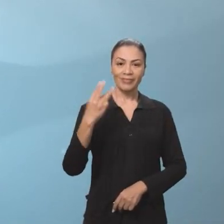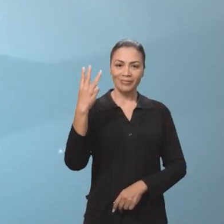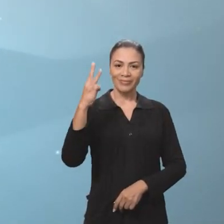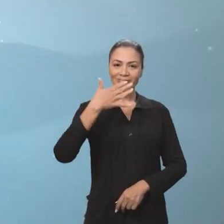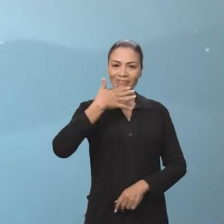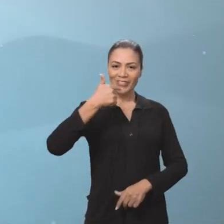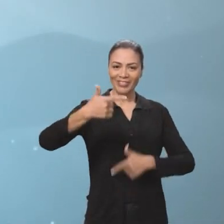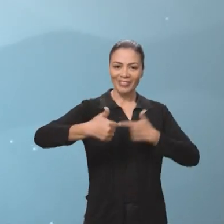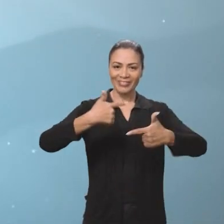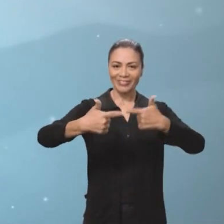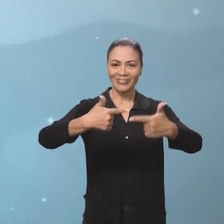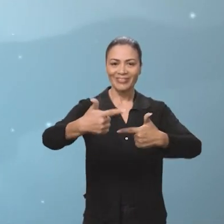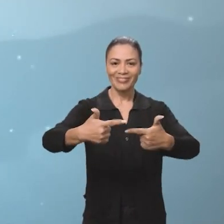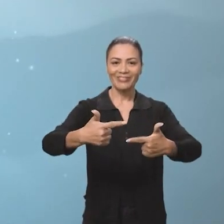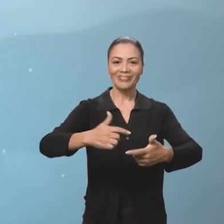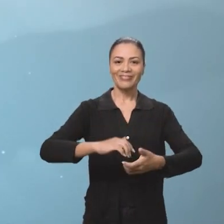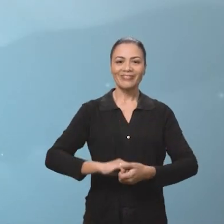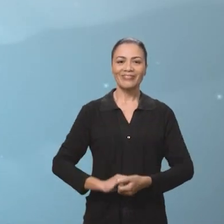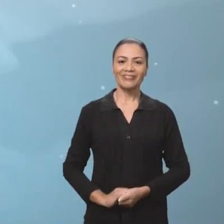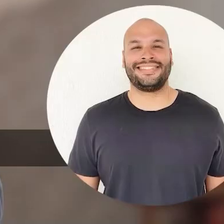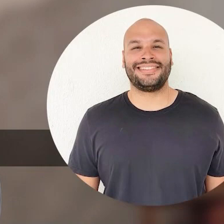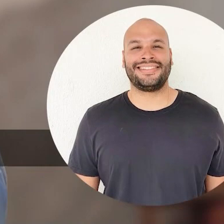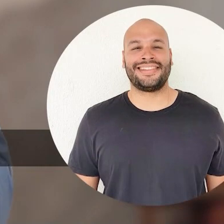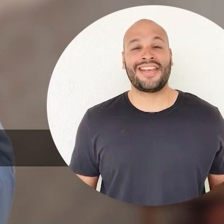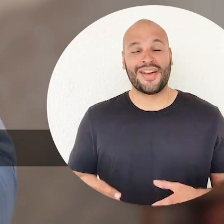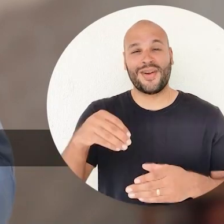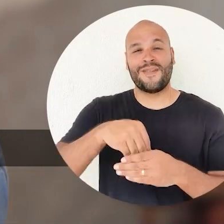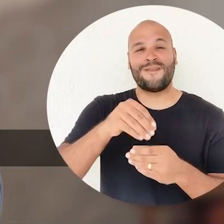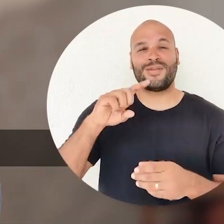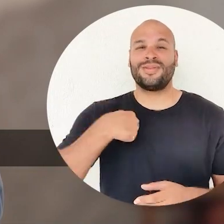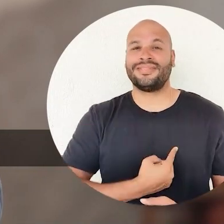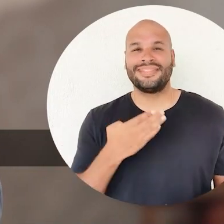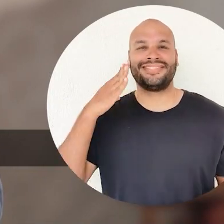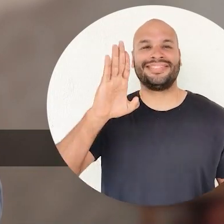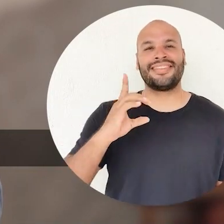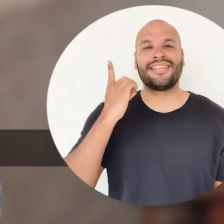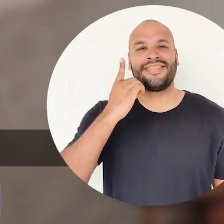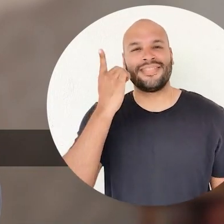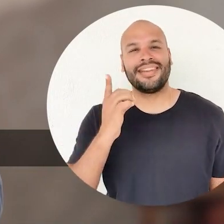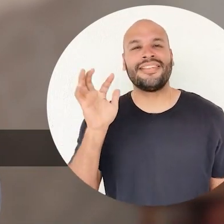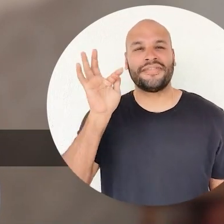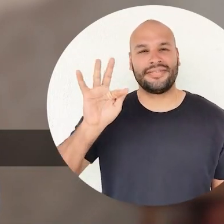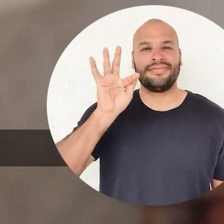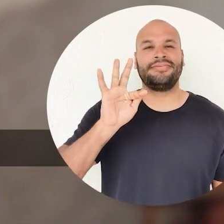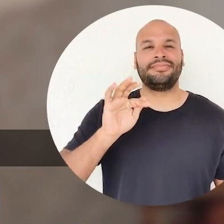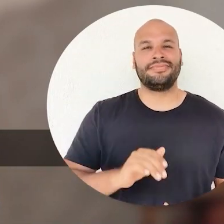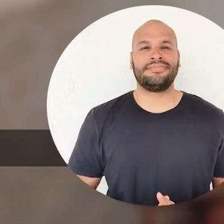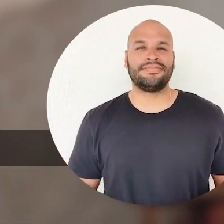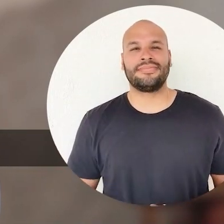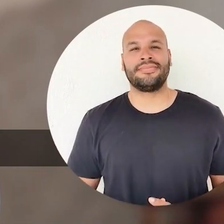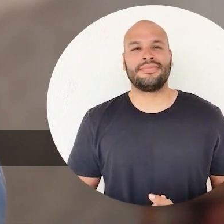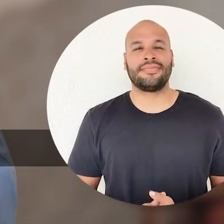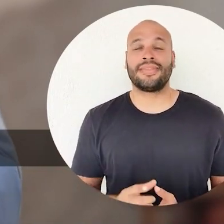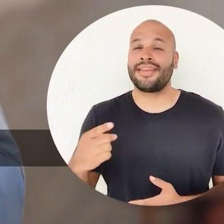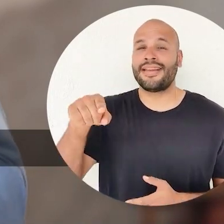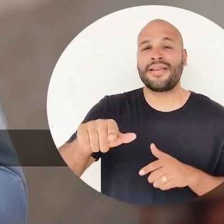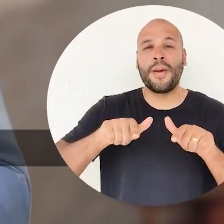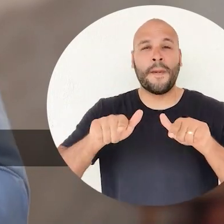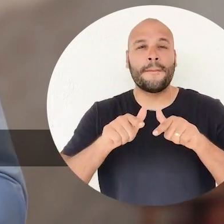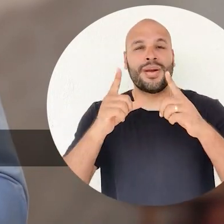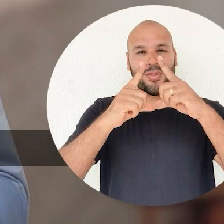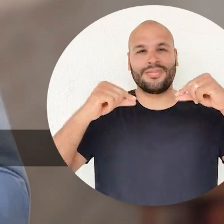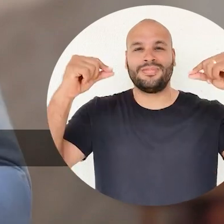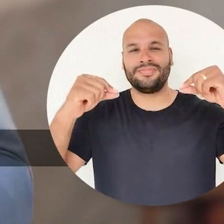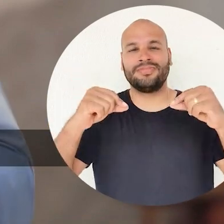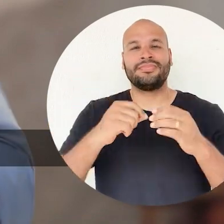Rocha, Maranhão, vai a lutar. Vote nos nossos candidatos a deputados federais. Eles vão trabalhar